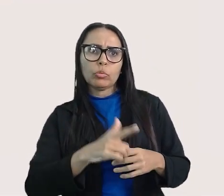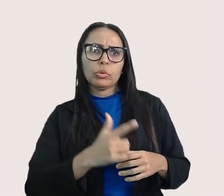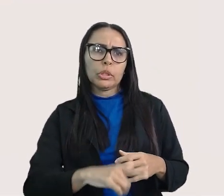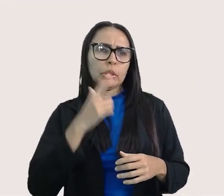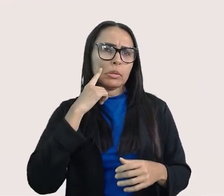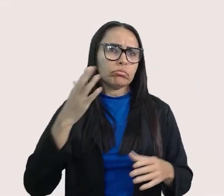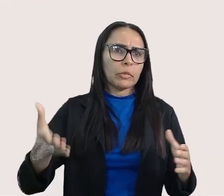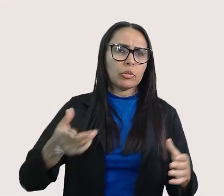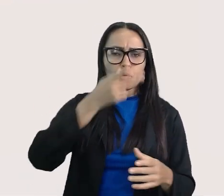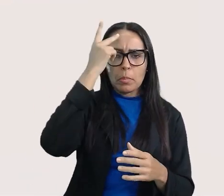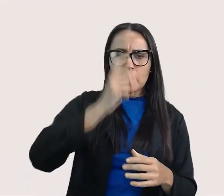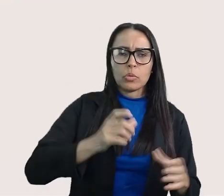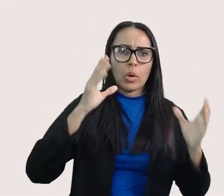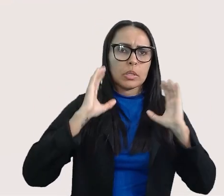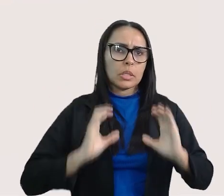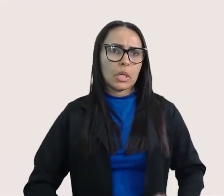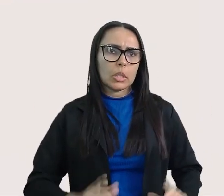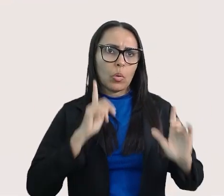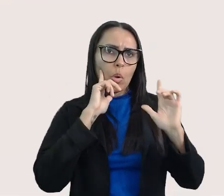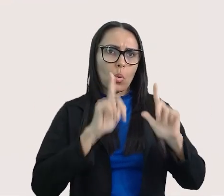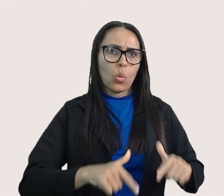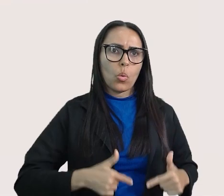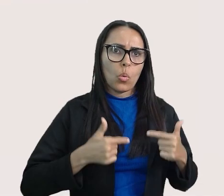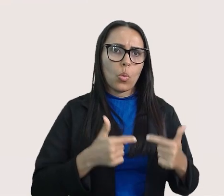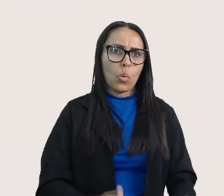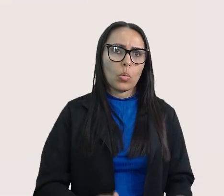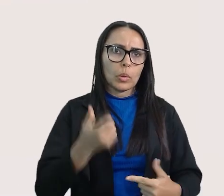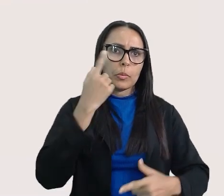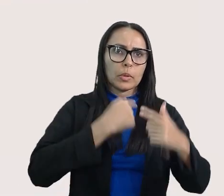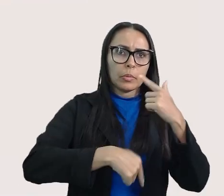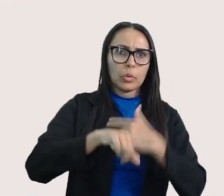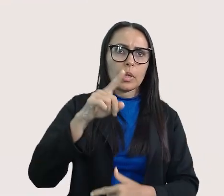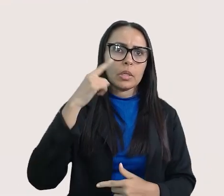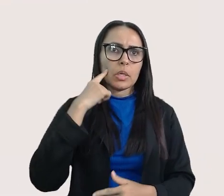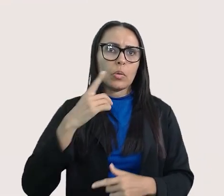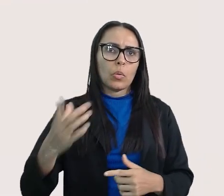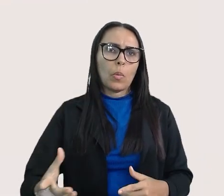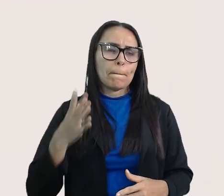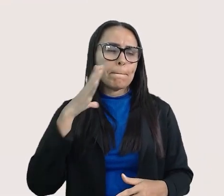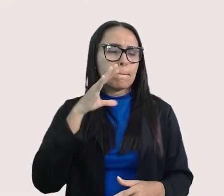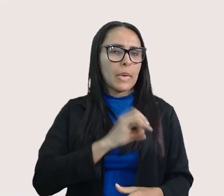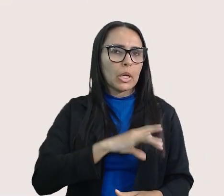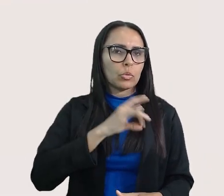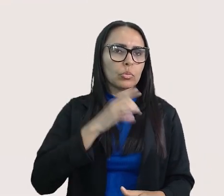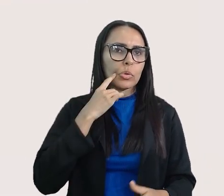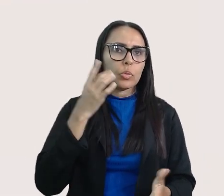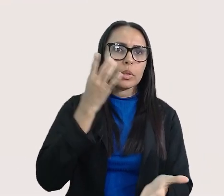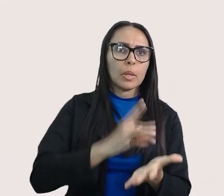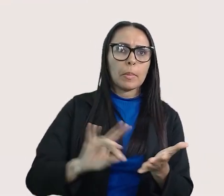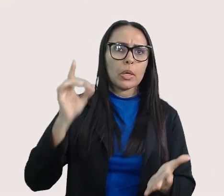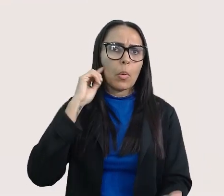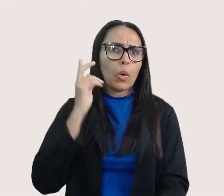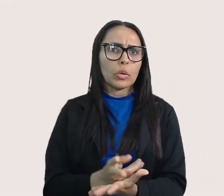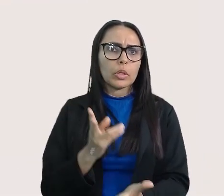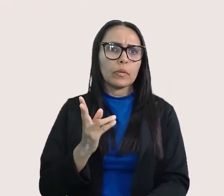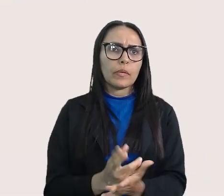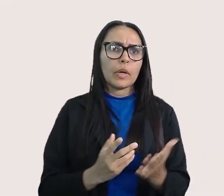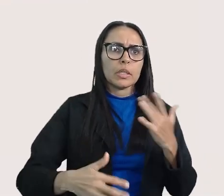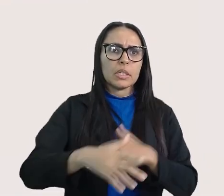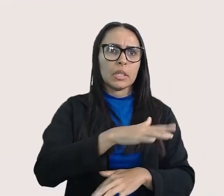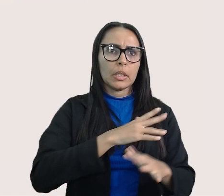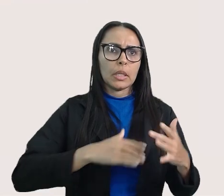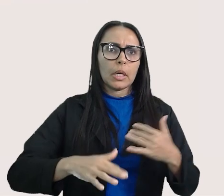havia entre os cidadãos luta por Glória ou dominação o medo do inimigo mantinha a cidade no